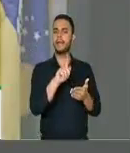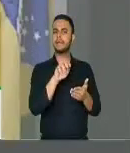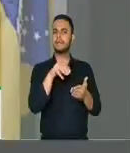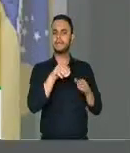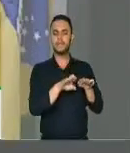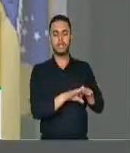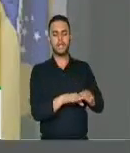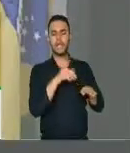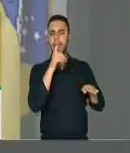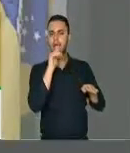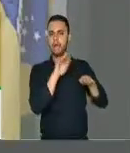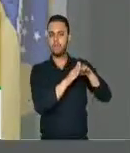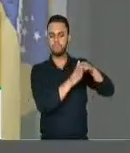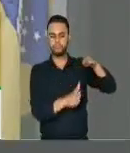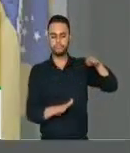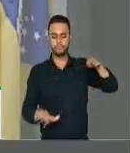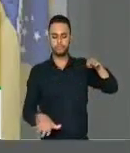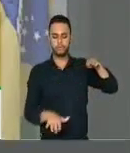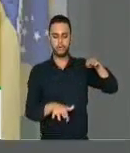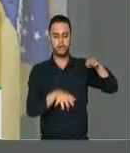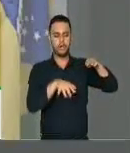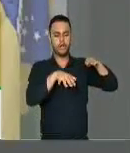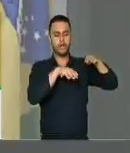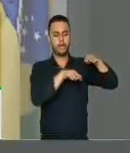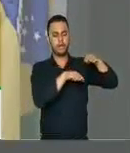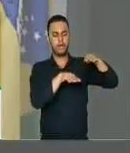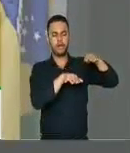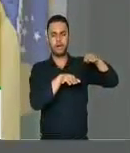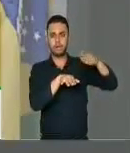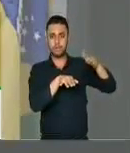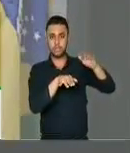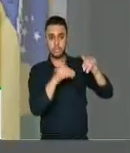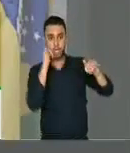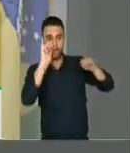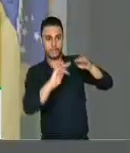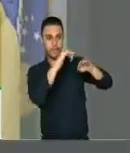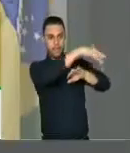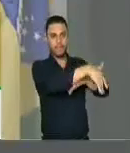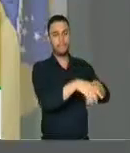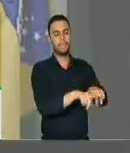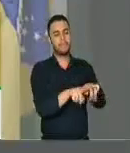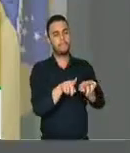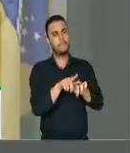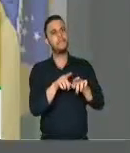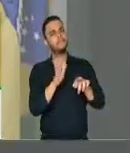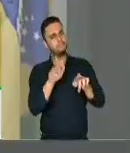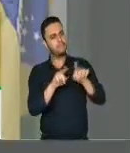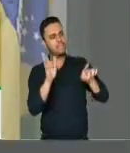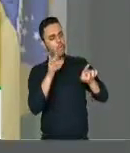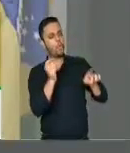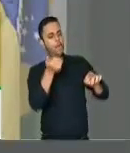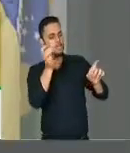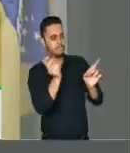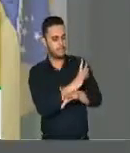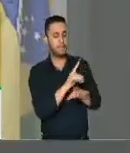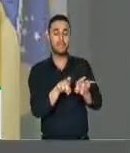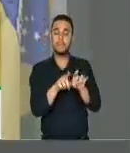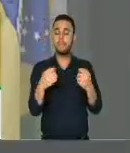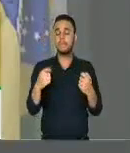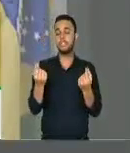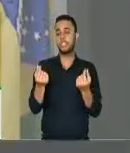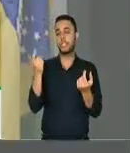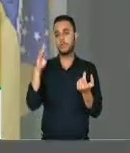mas algumas já em estágio avançado. Precisa-se também a liberação dos recursos através do BNDES,